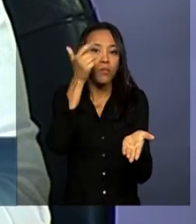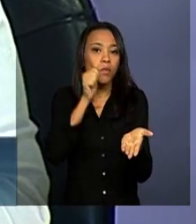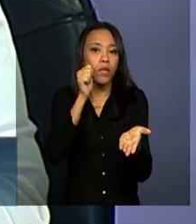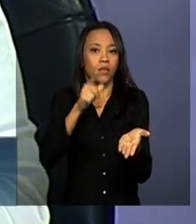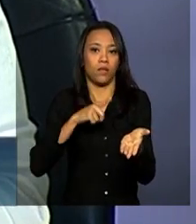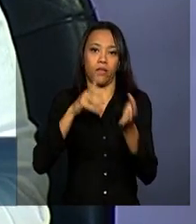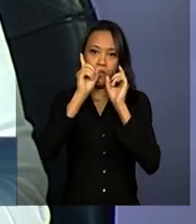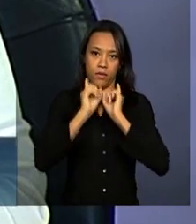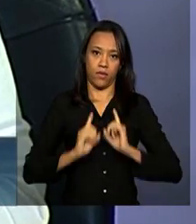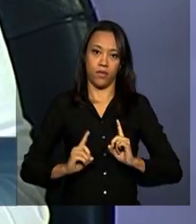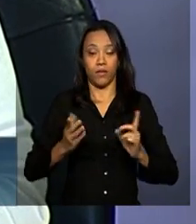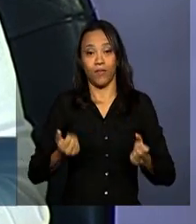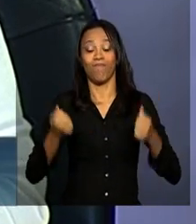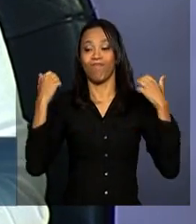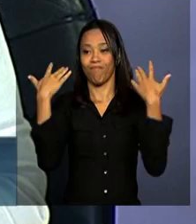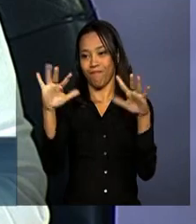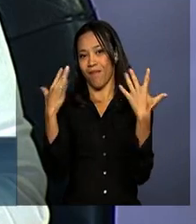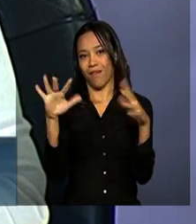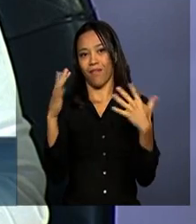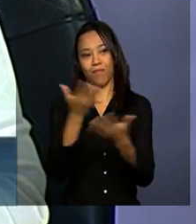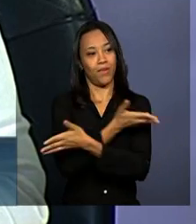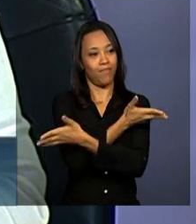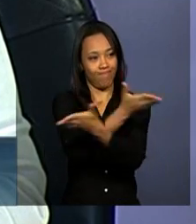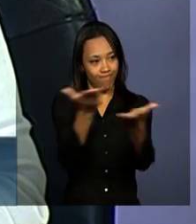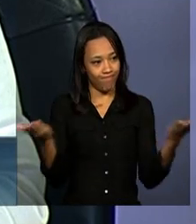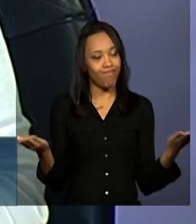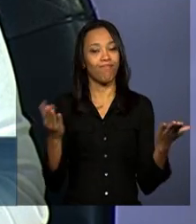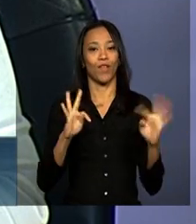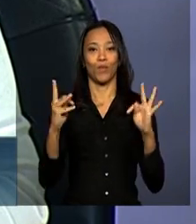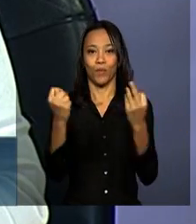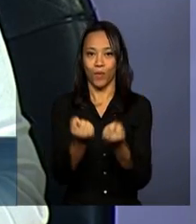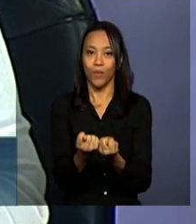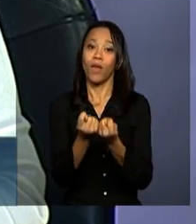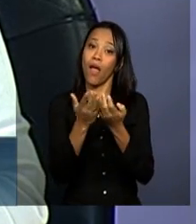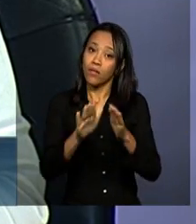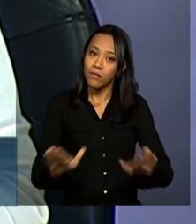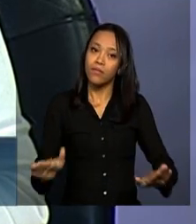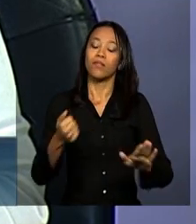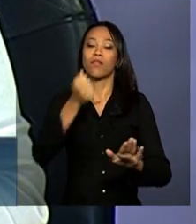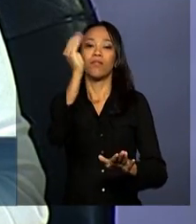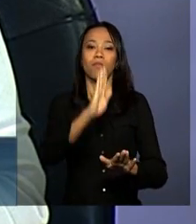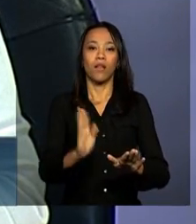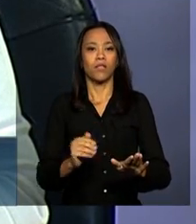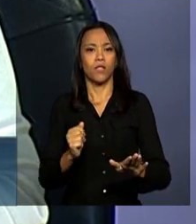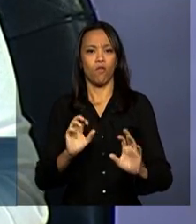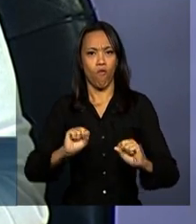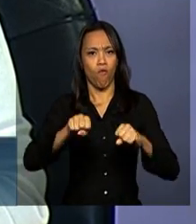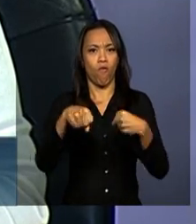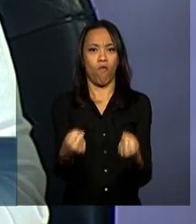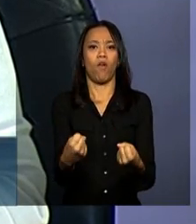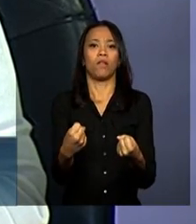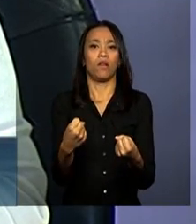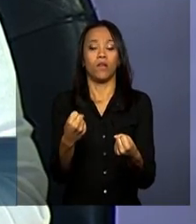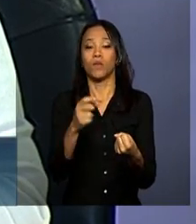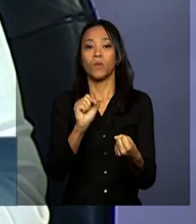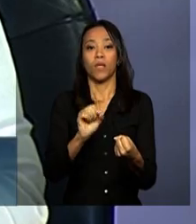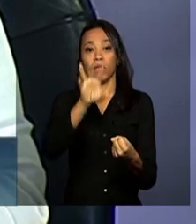Então, parabéns para todos nós, e é assim que o Brasil fortalece